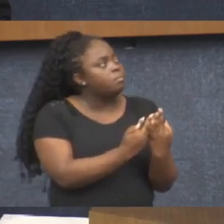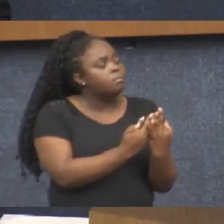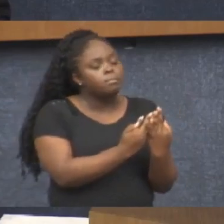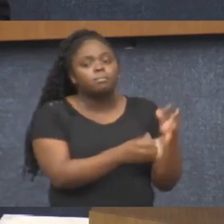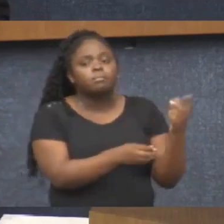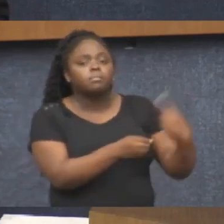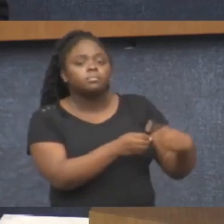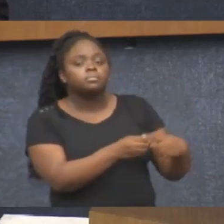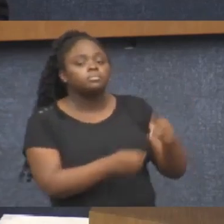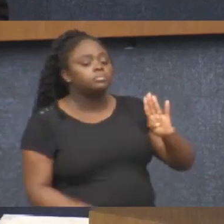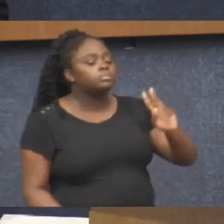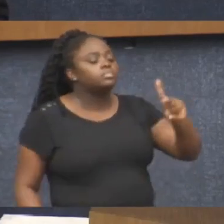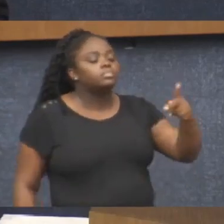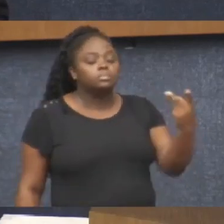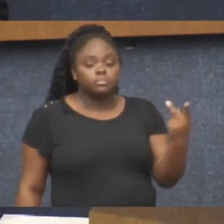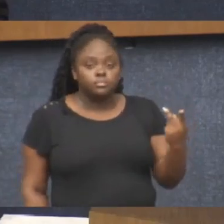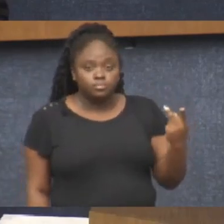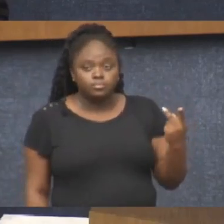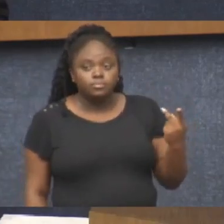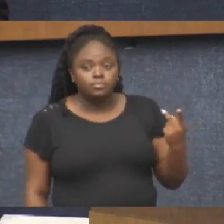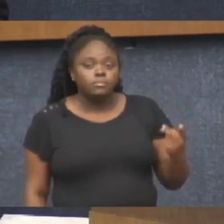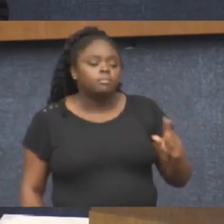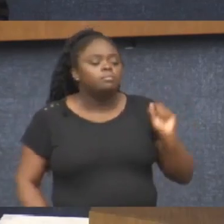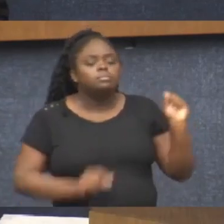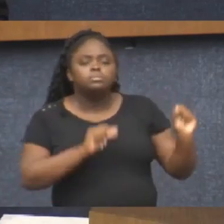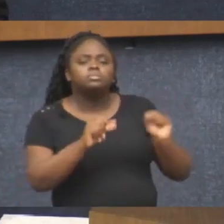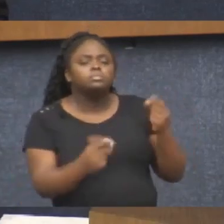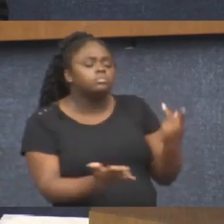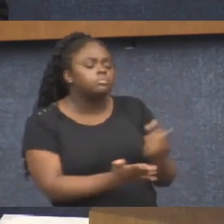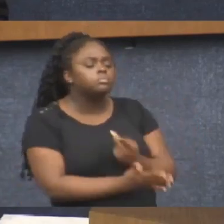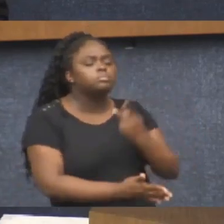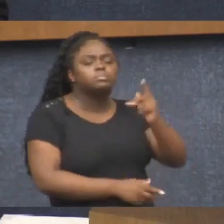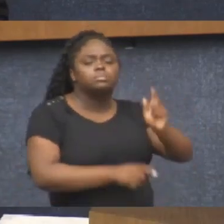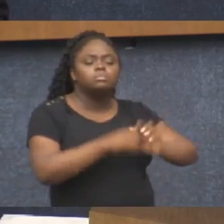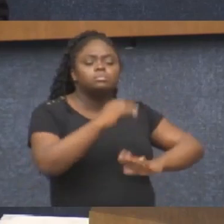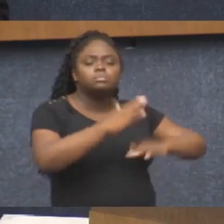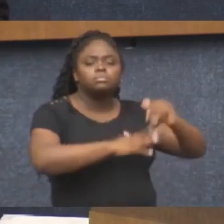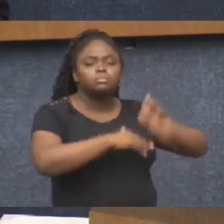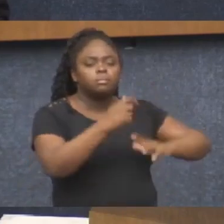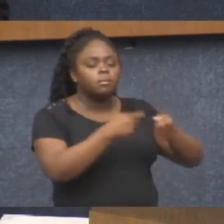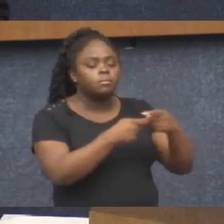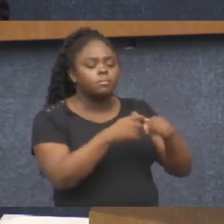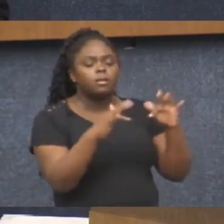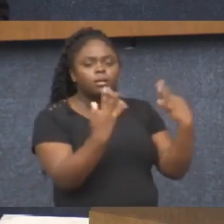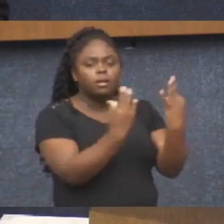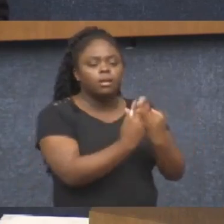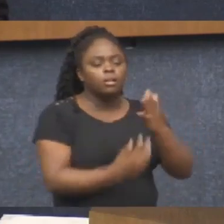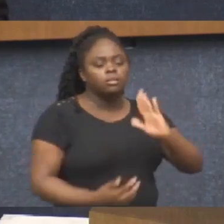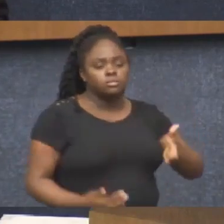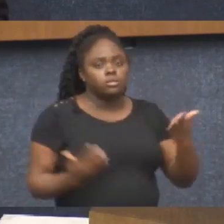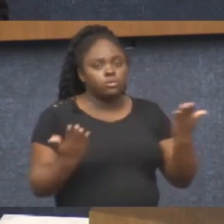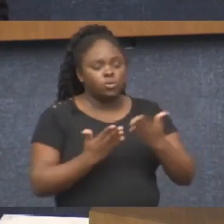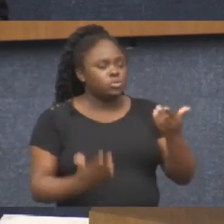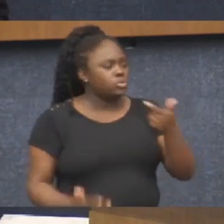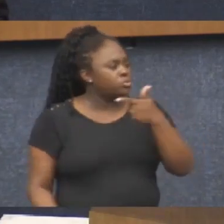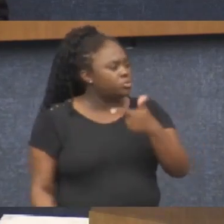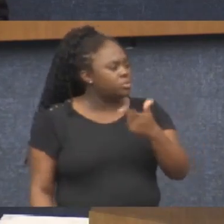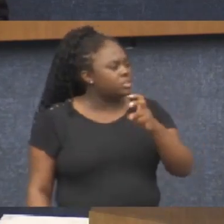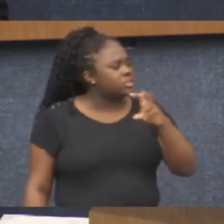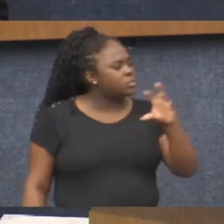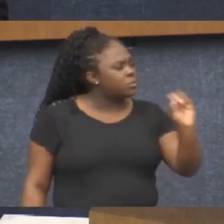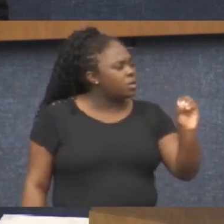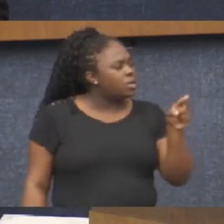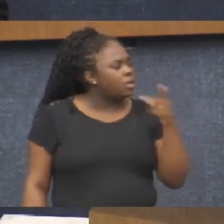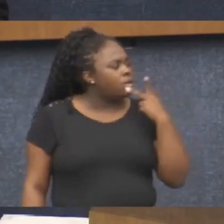no município de Belo Horizonte. O que aconteceu com esses médicos de família que já estão, que hoje são 250, não é isso que você